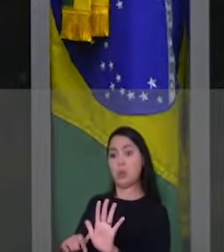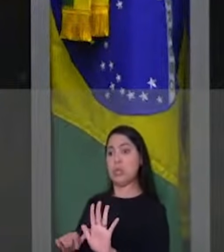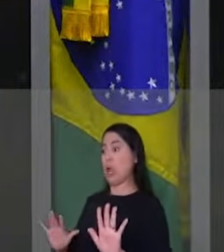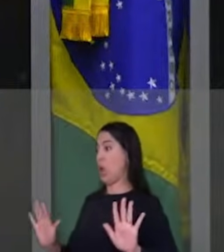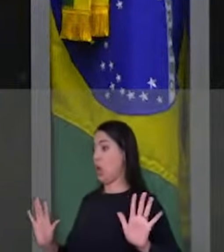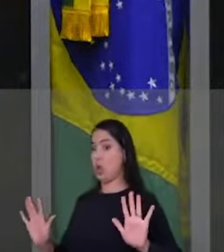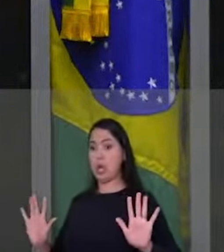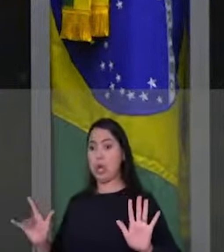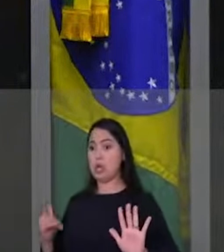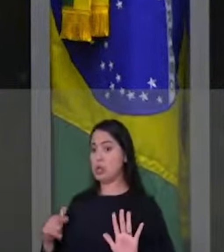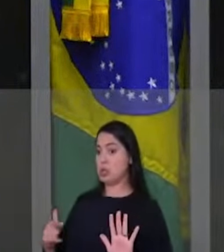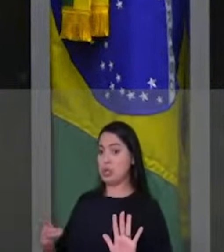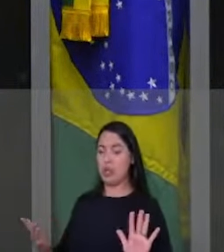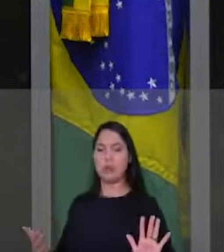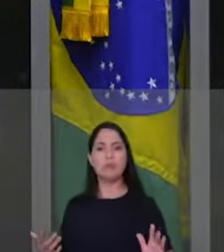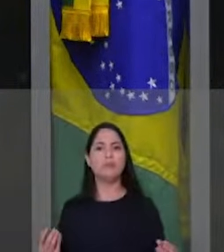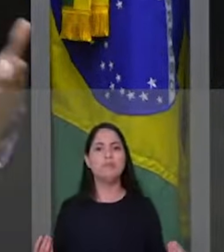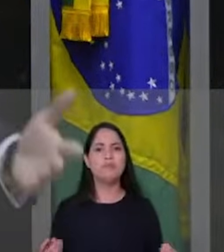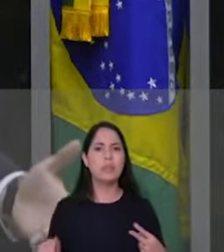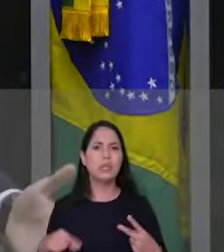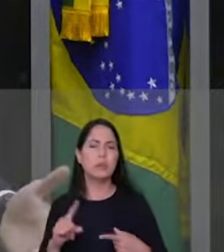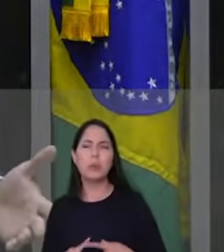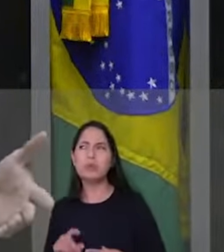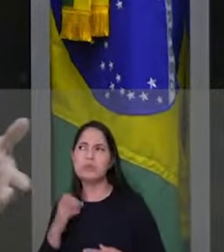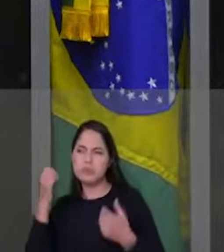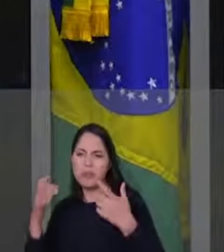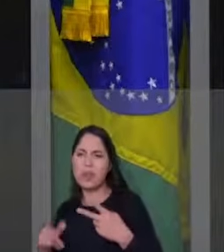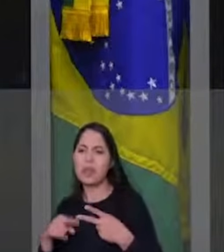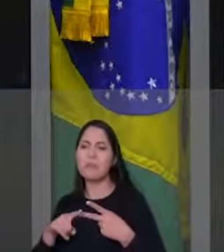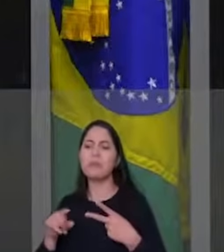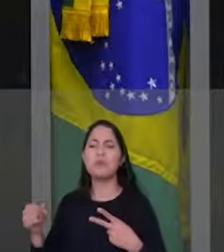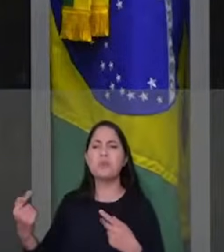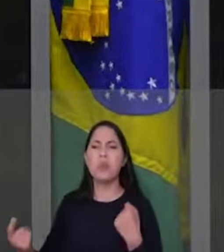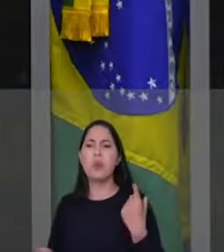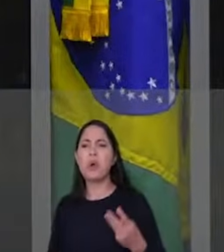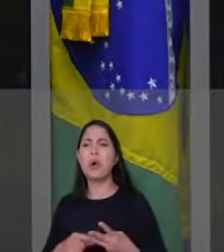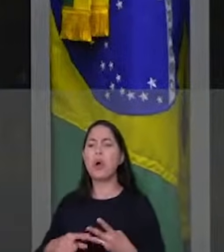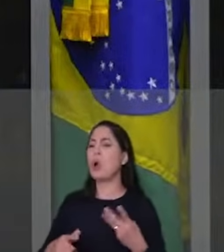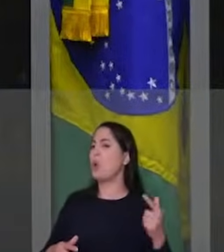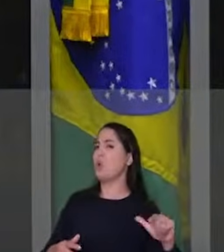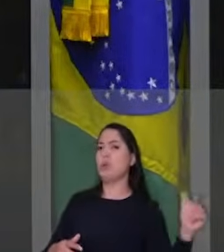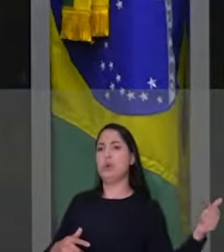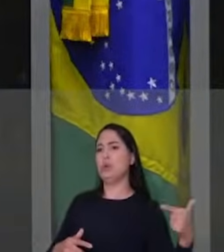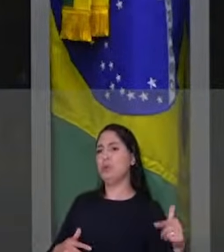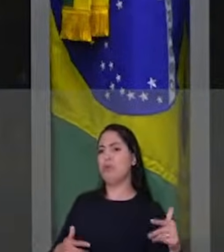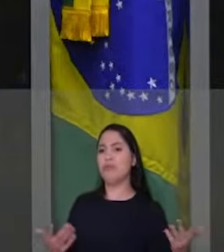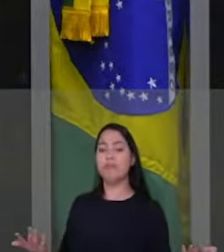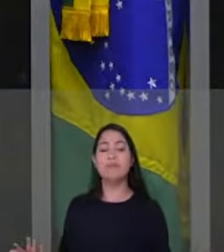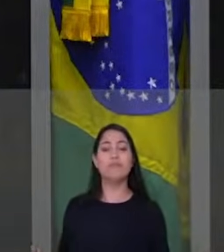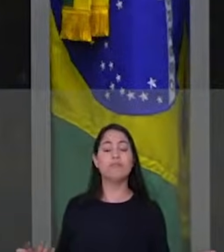mais, se contradisse, depois mandou algumas, depois disse que não tinha outras.